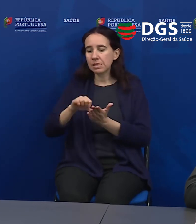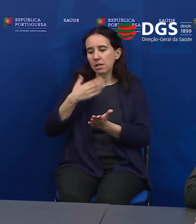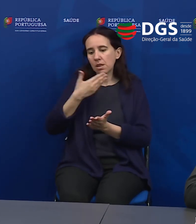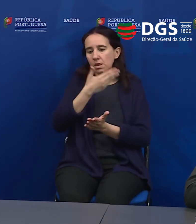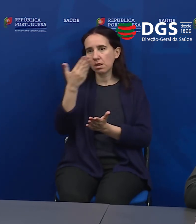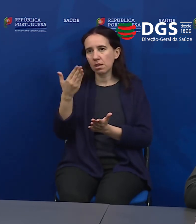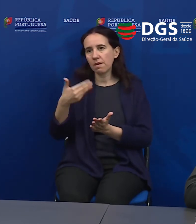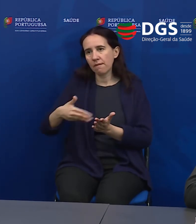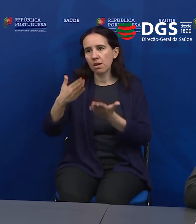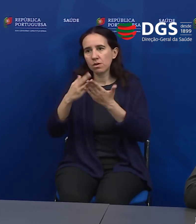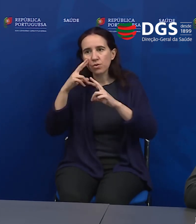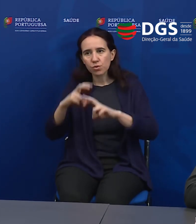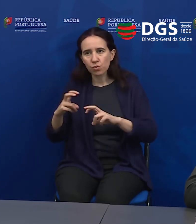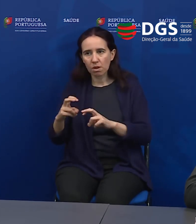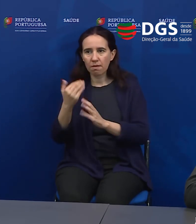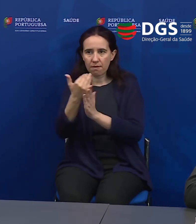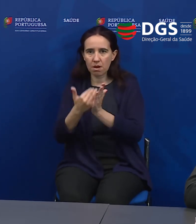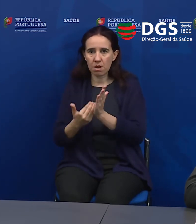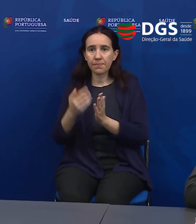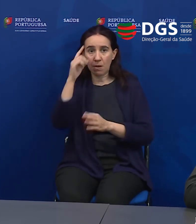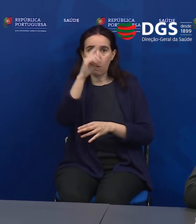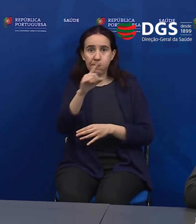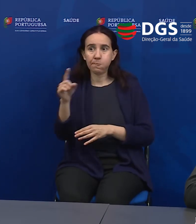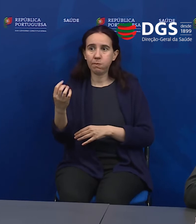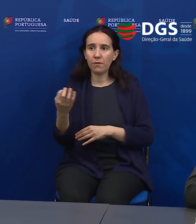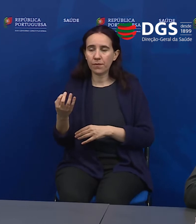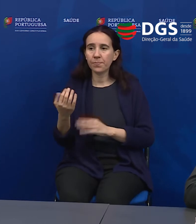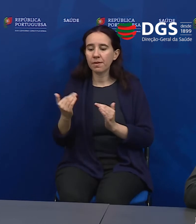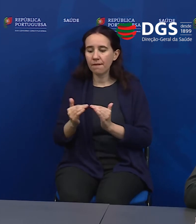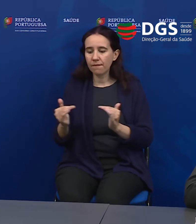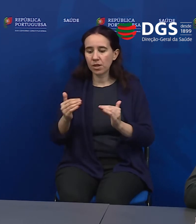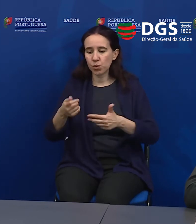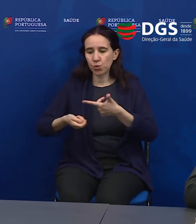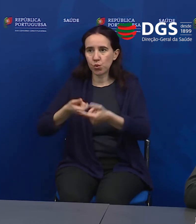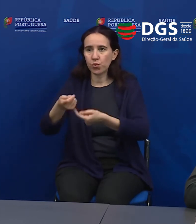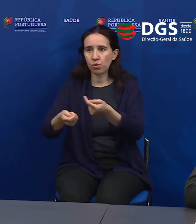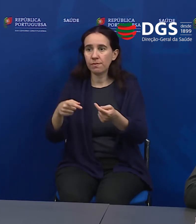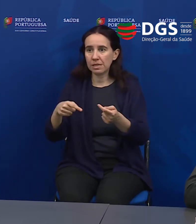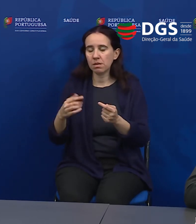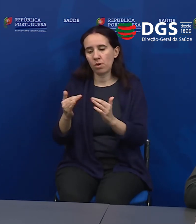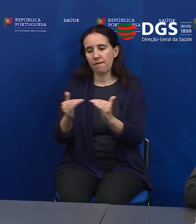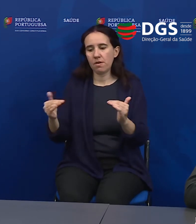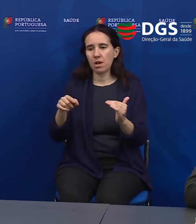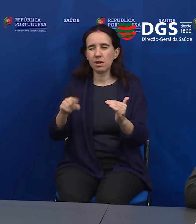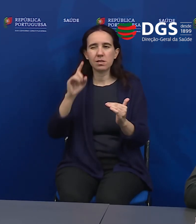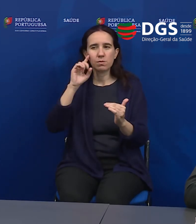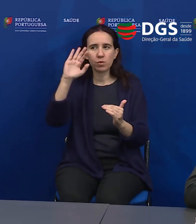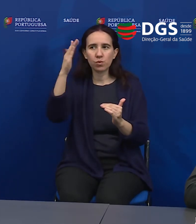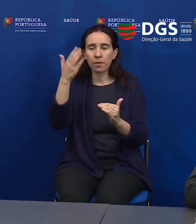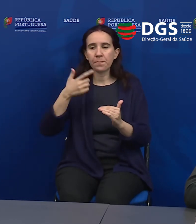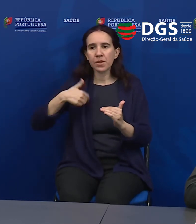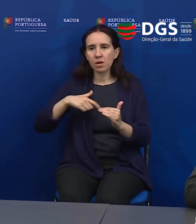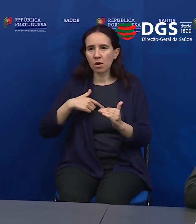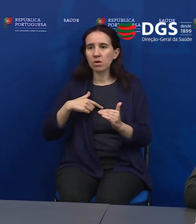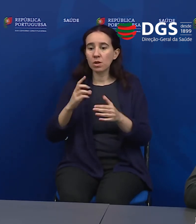dia será estudada e observada. Portanto, como sabem, o faseamento desta fase é muito importante. Nós estamos